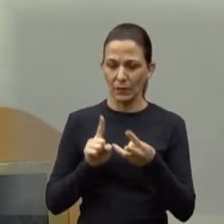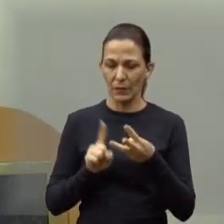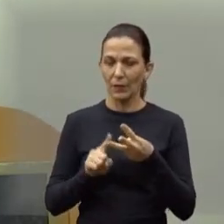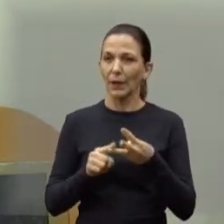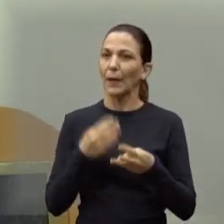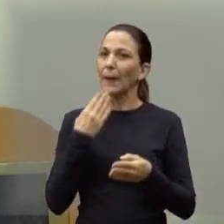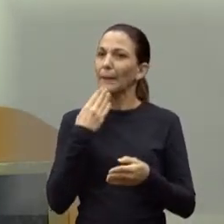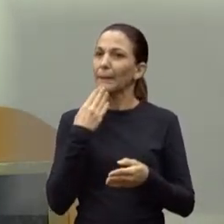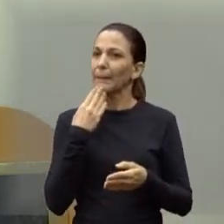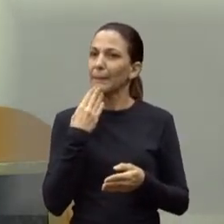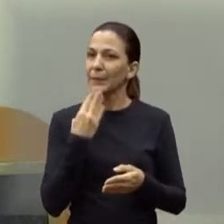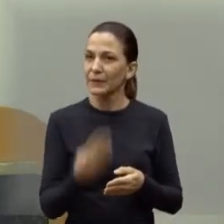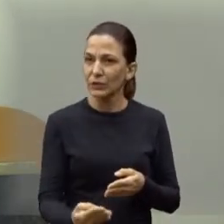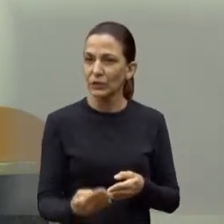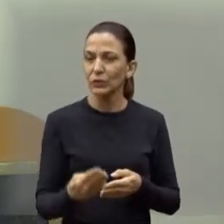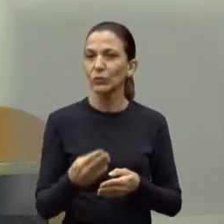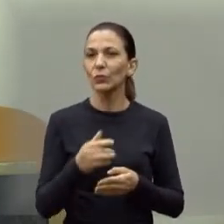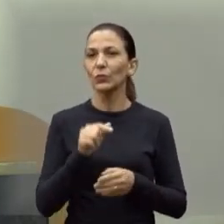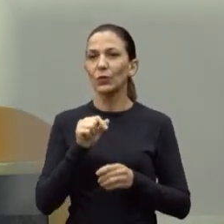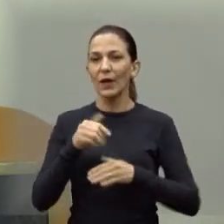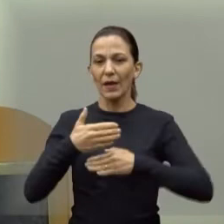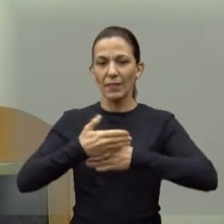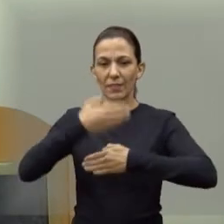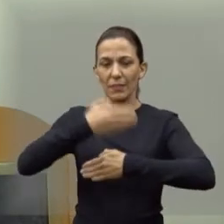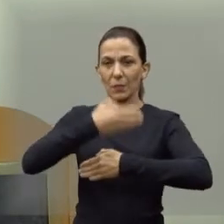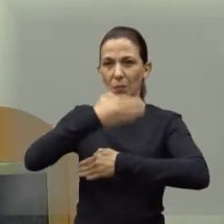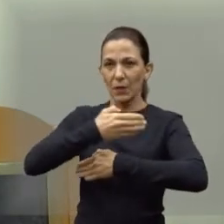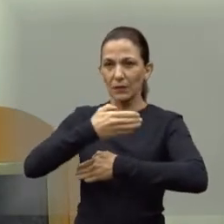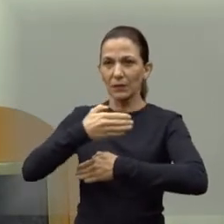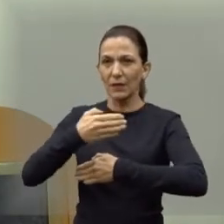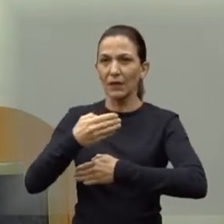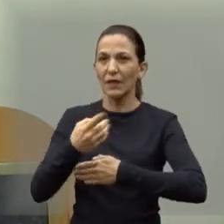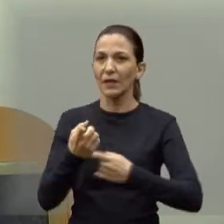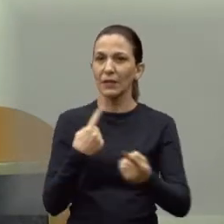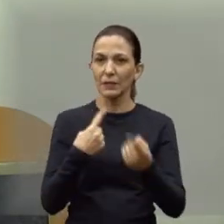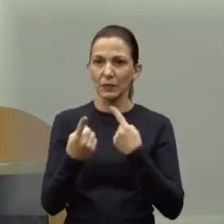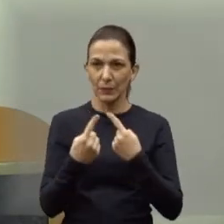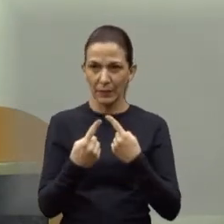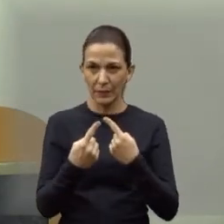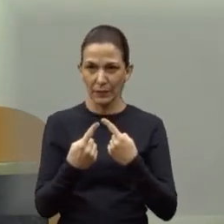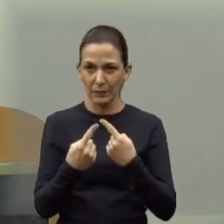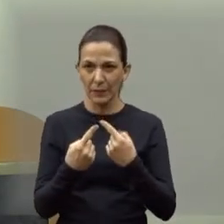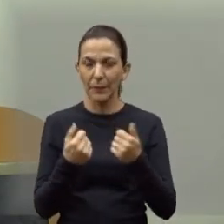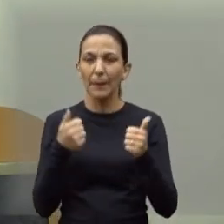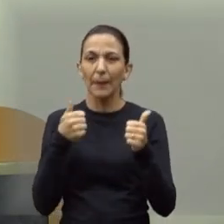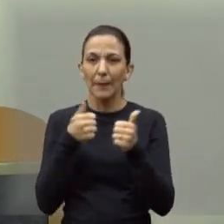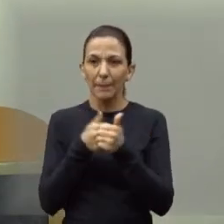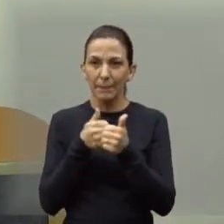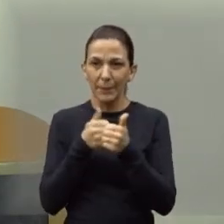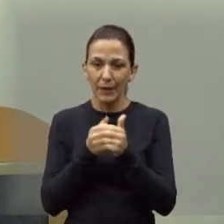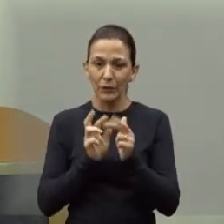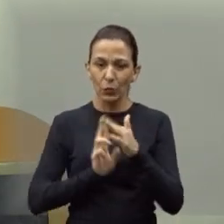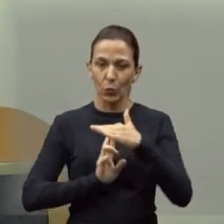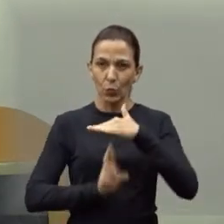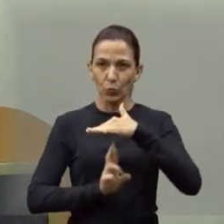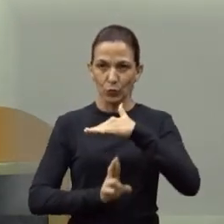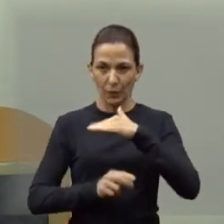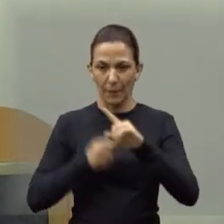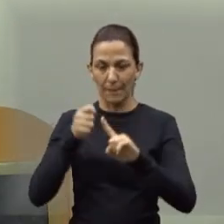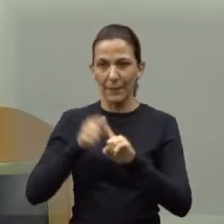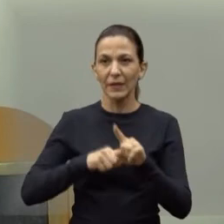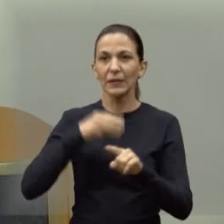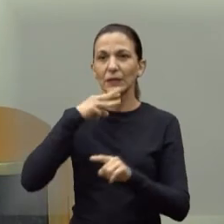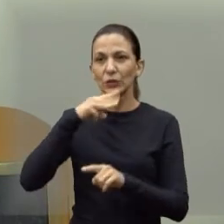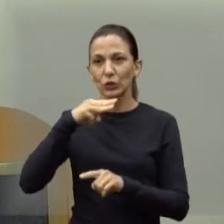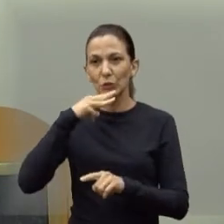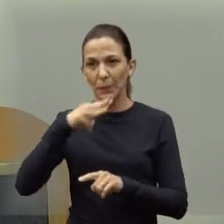Via Expressa, na vizinhança ali da estação rodoviária. Em março desse ano, nós